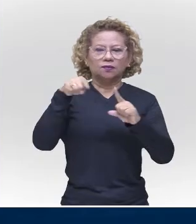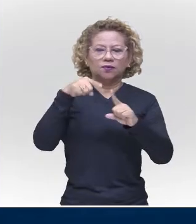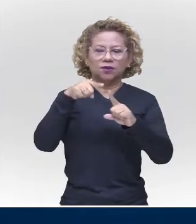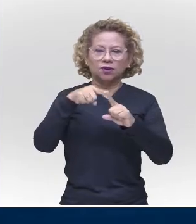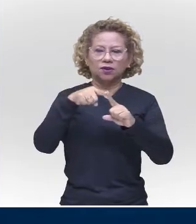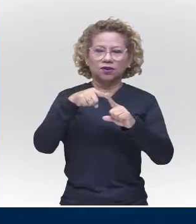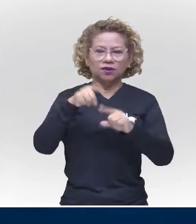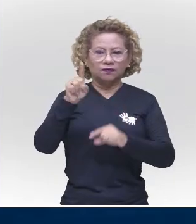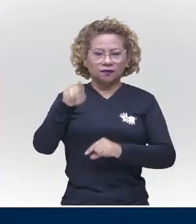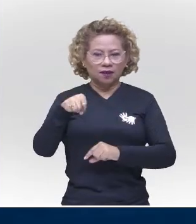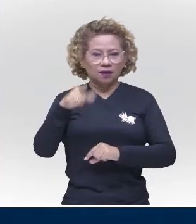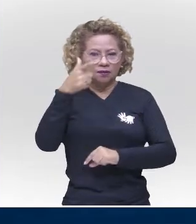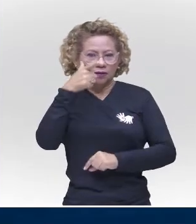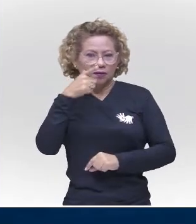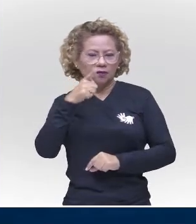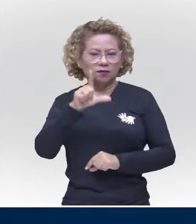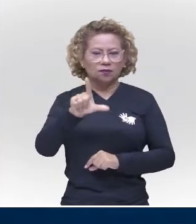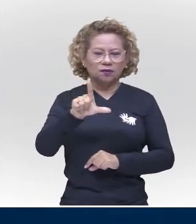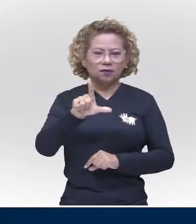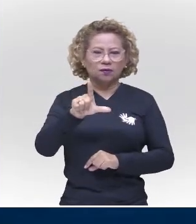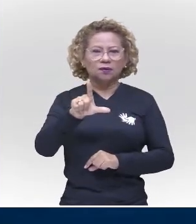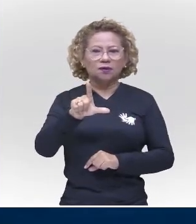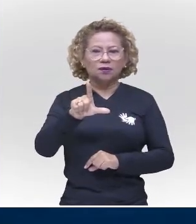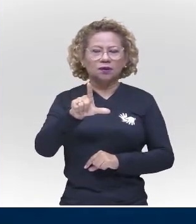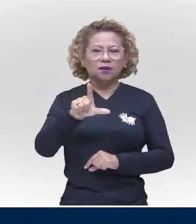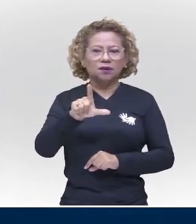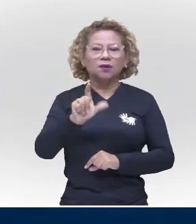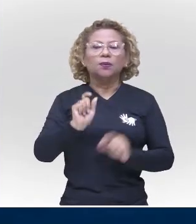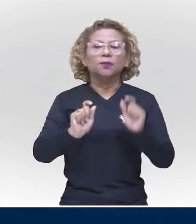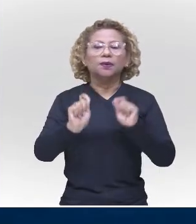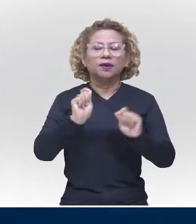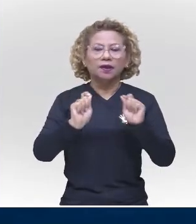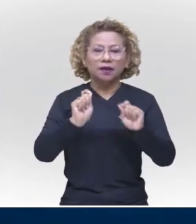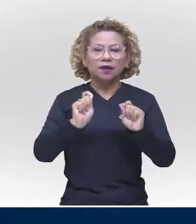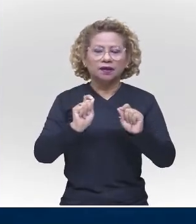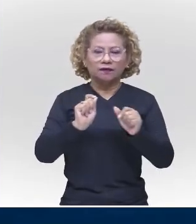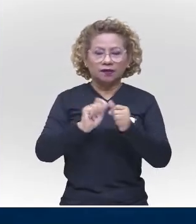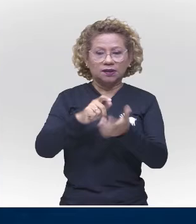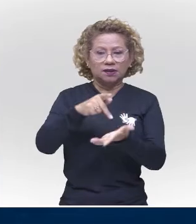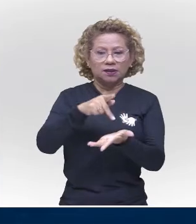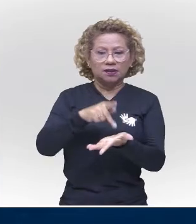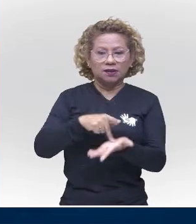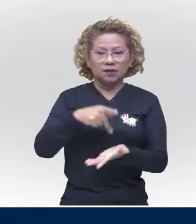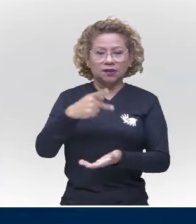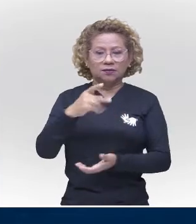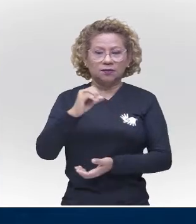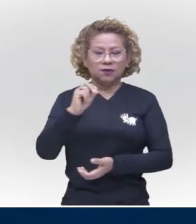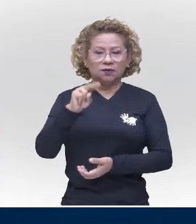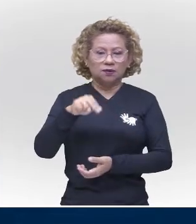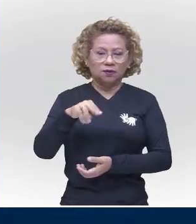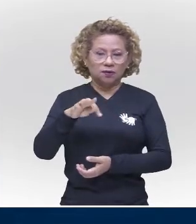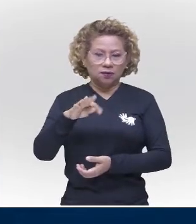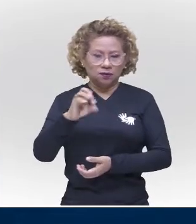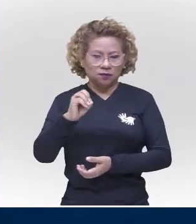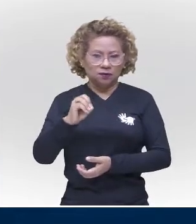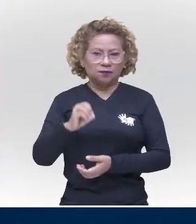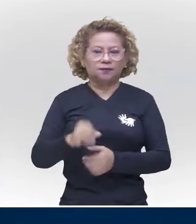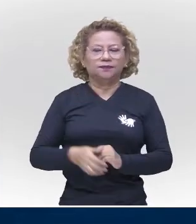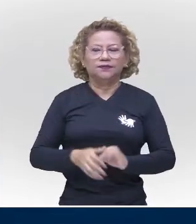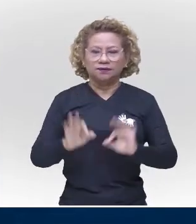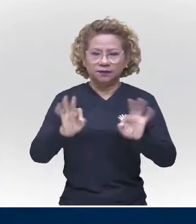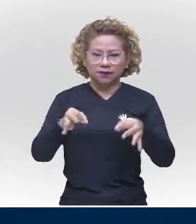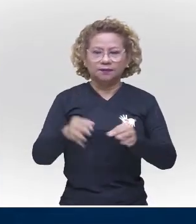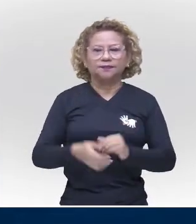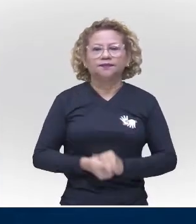maior desse esporte é o quê? Fazer ponto na cesta adversária,